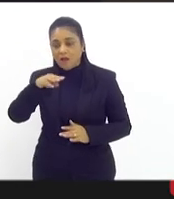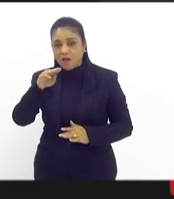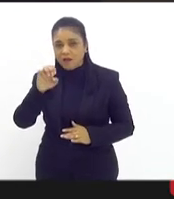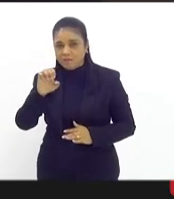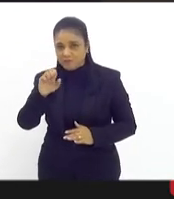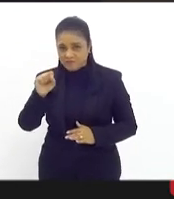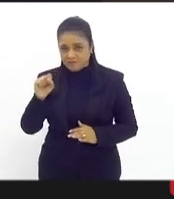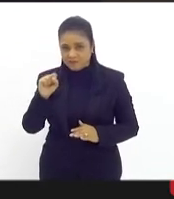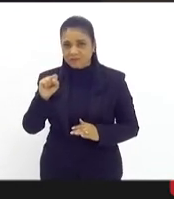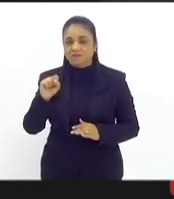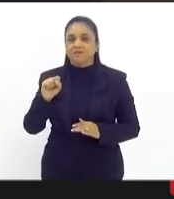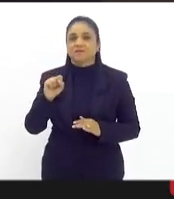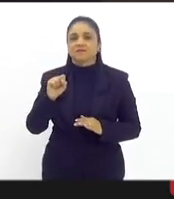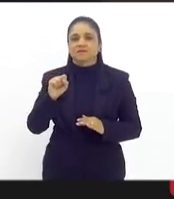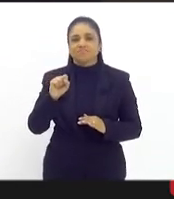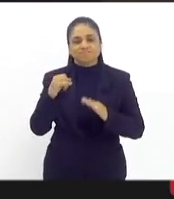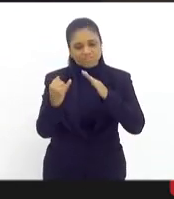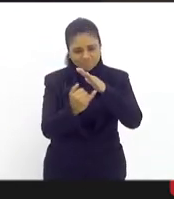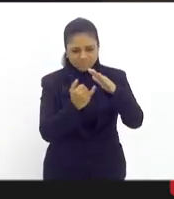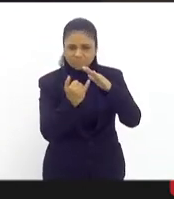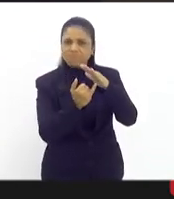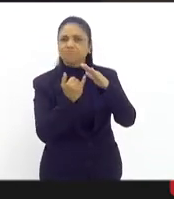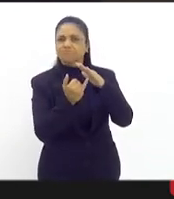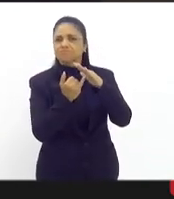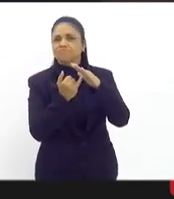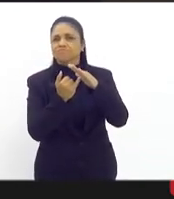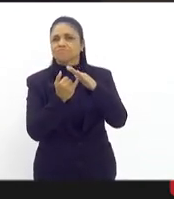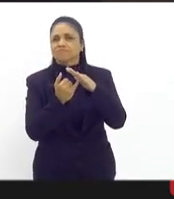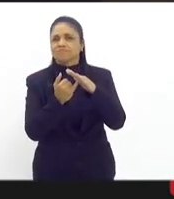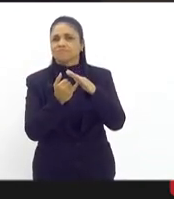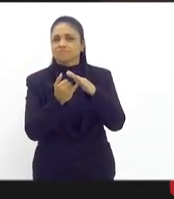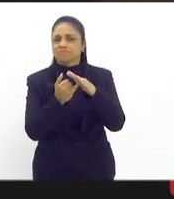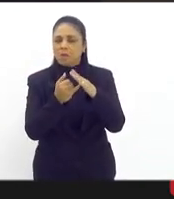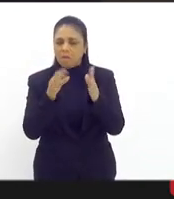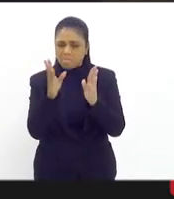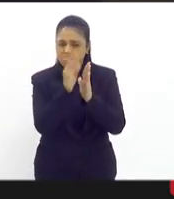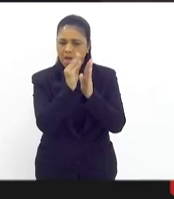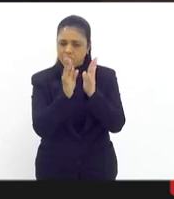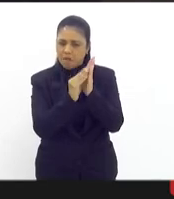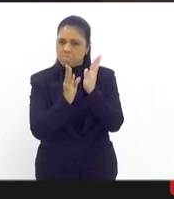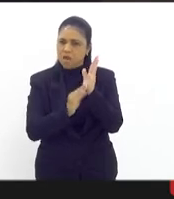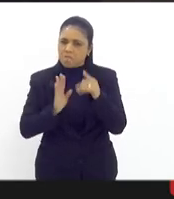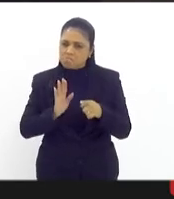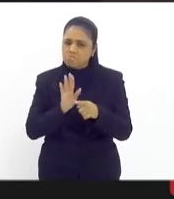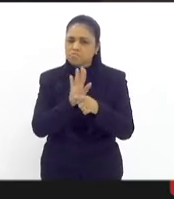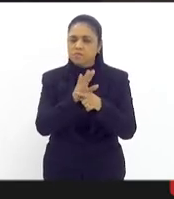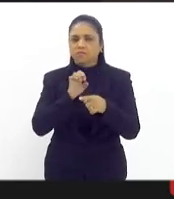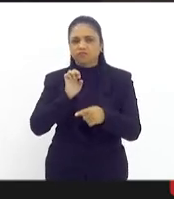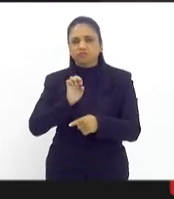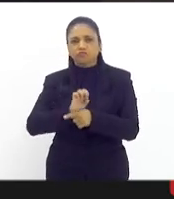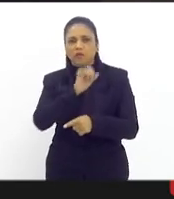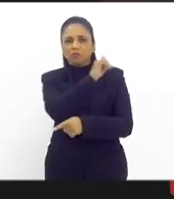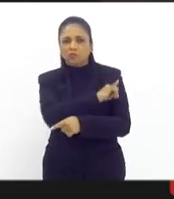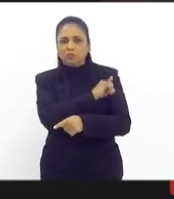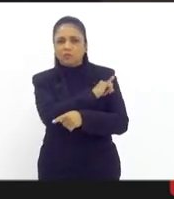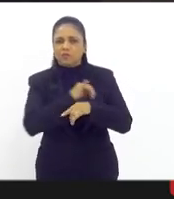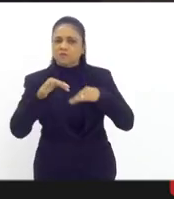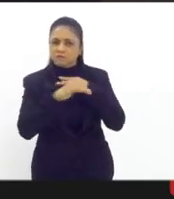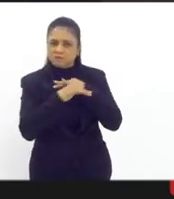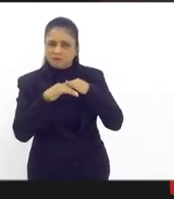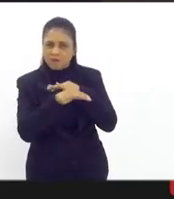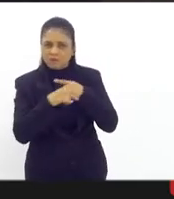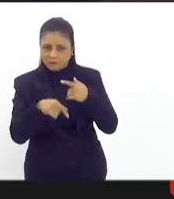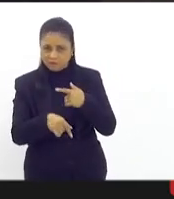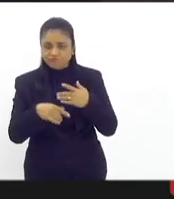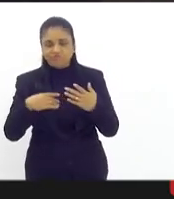uma entidade institucional mesmo, para ajudar a compor as decisões do nosso estado, da nossa cidade. Então, fico muito feliz de poder estar